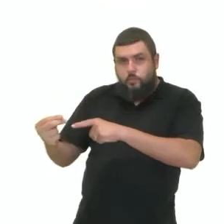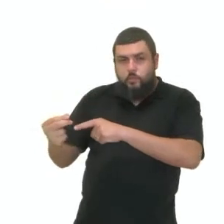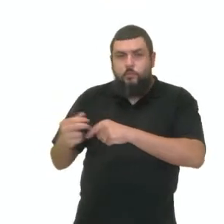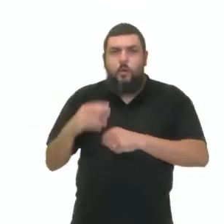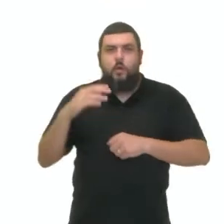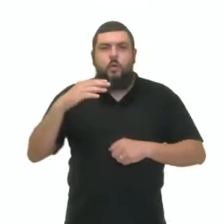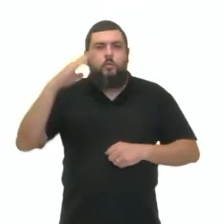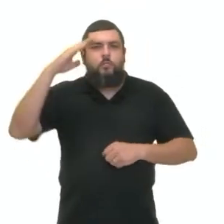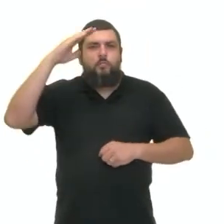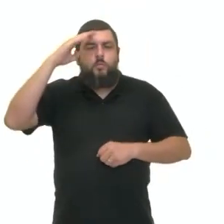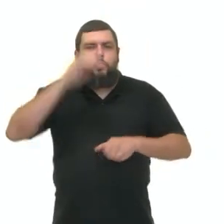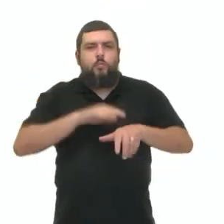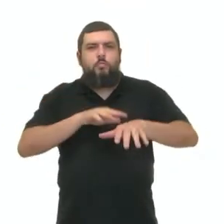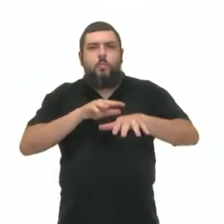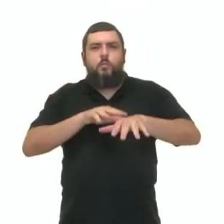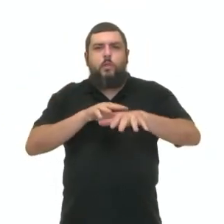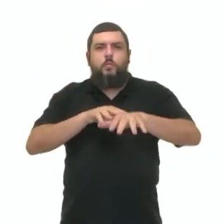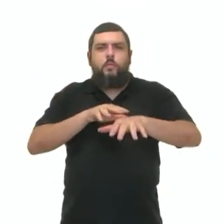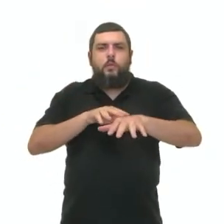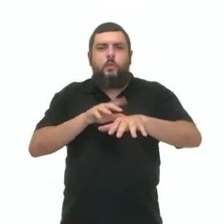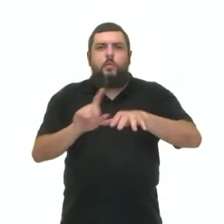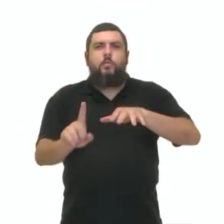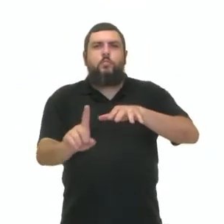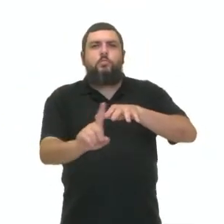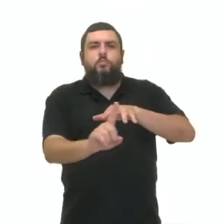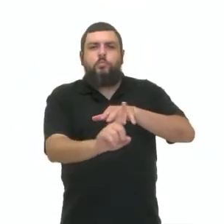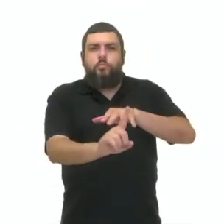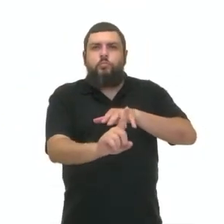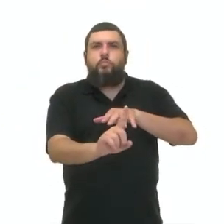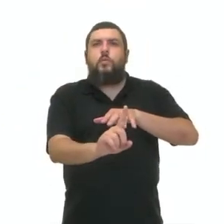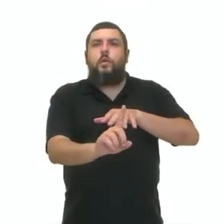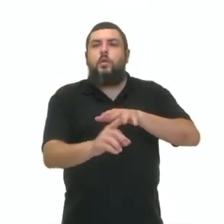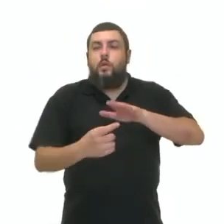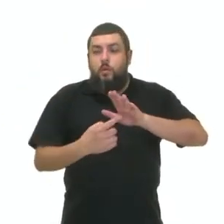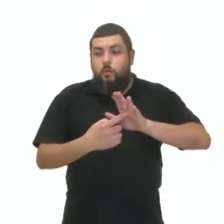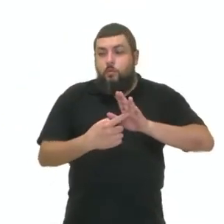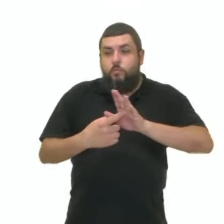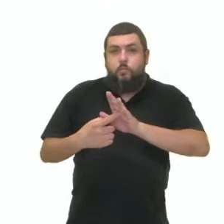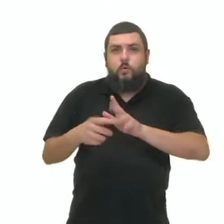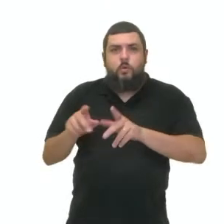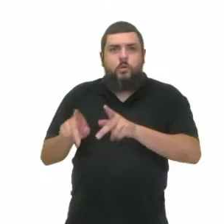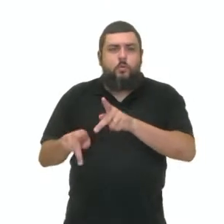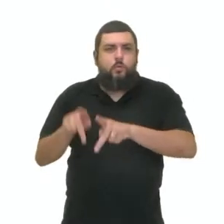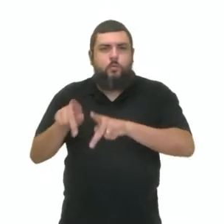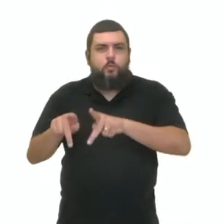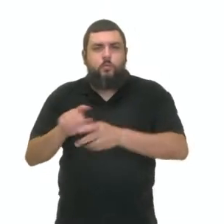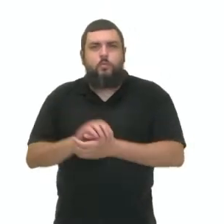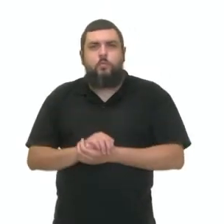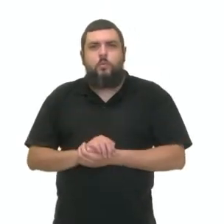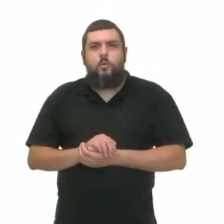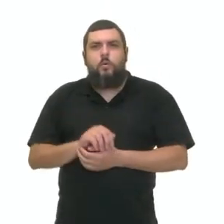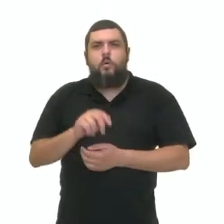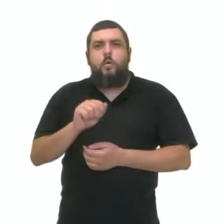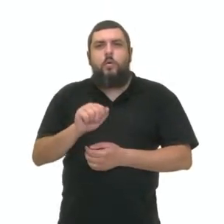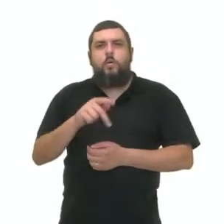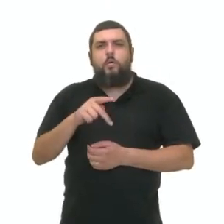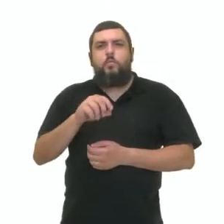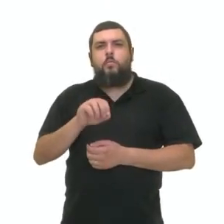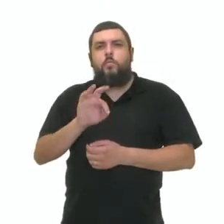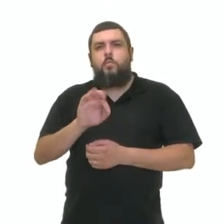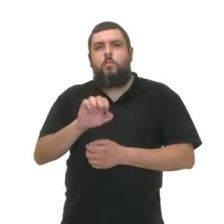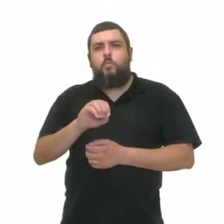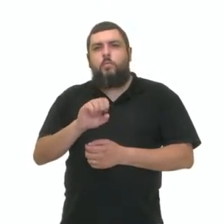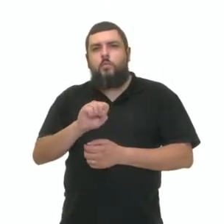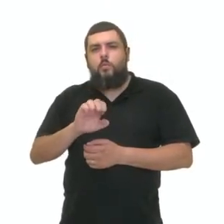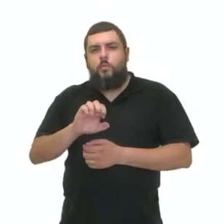como comemoração para o povo. Era o momento da propaganda. A apoteose era uma cerimônia religiosa e política, né, realizada após a morte